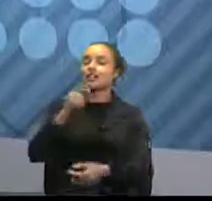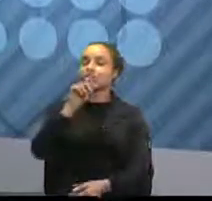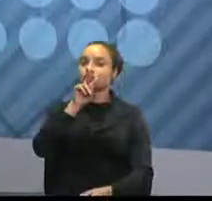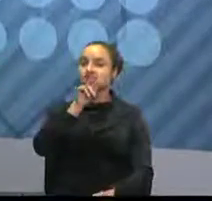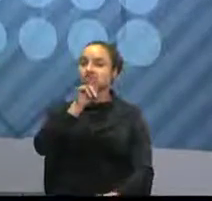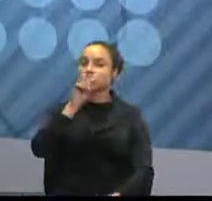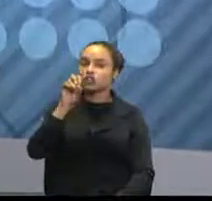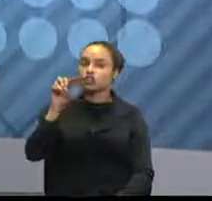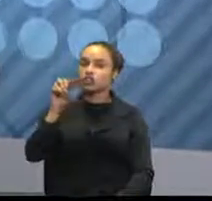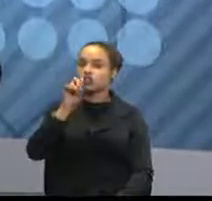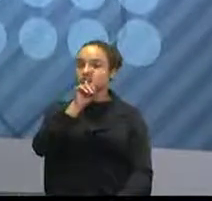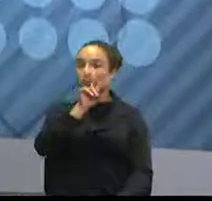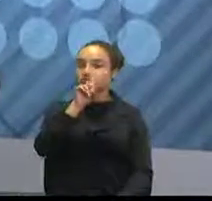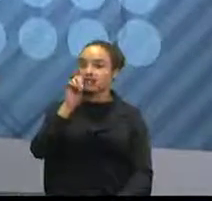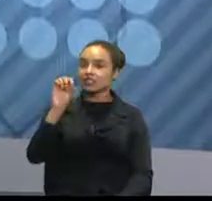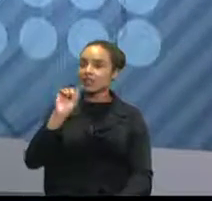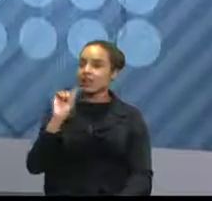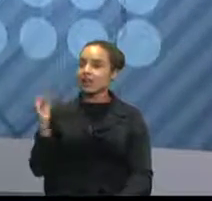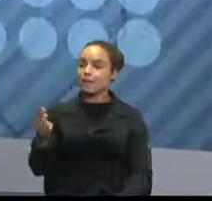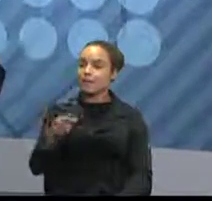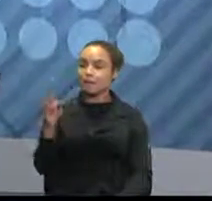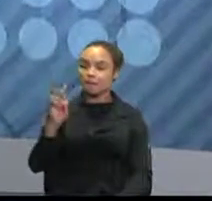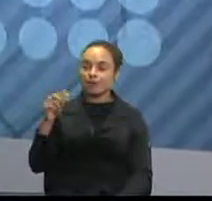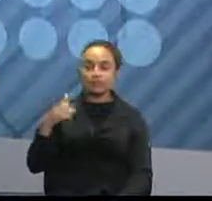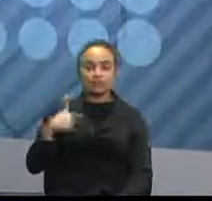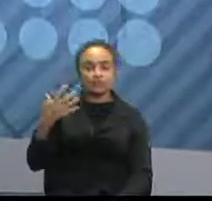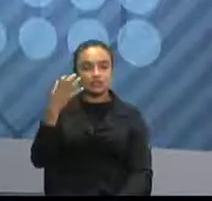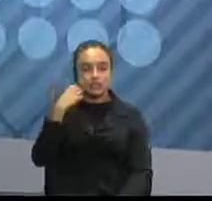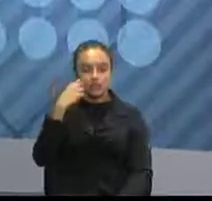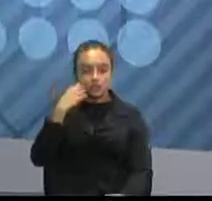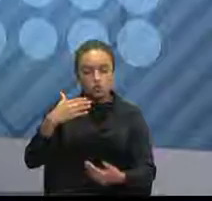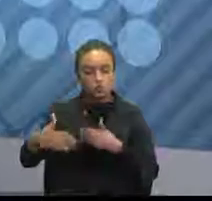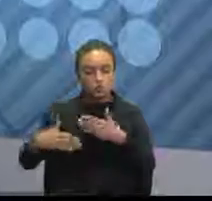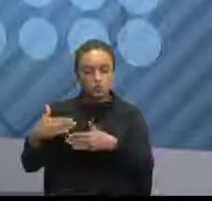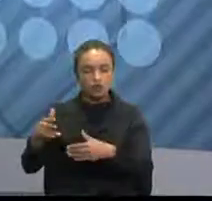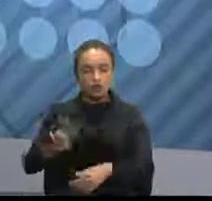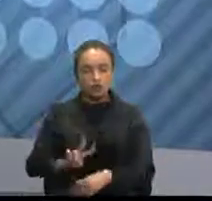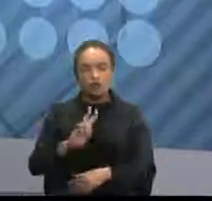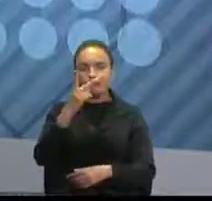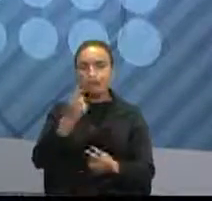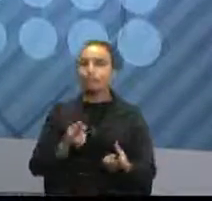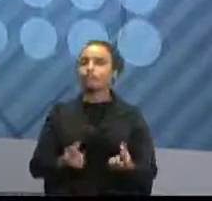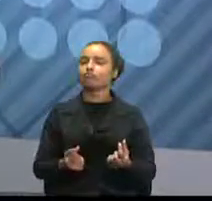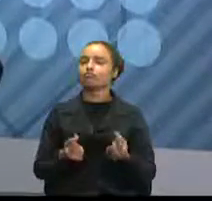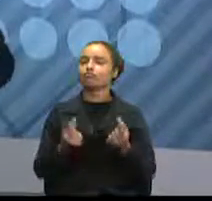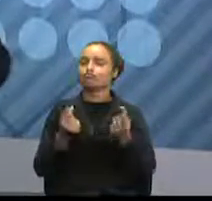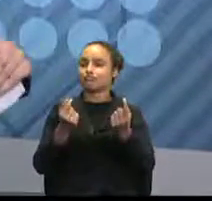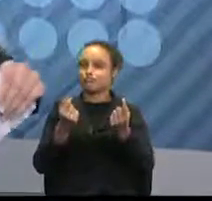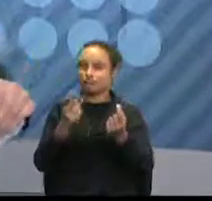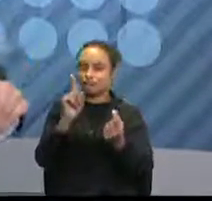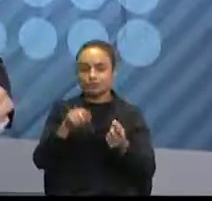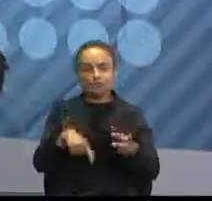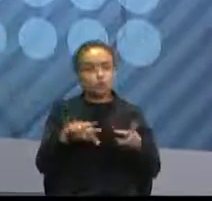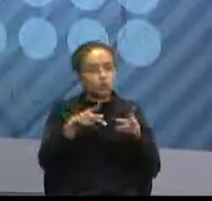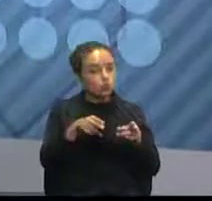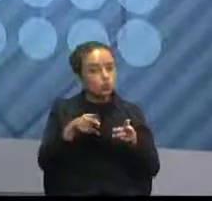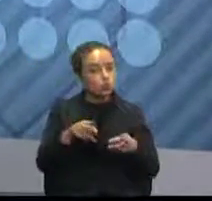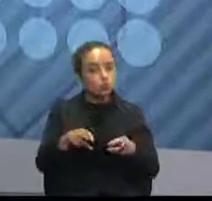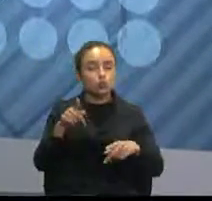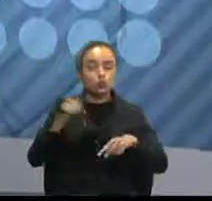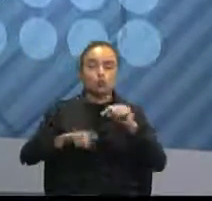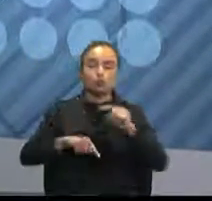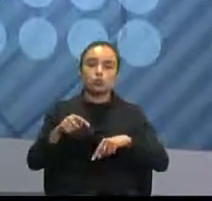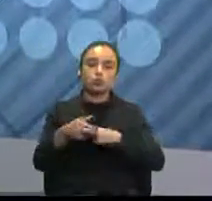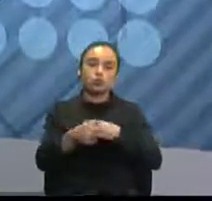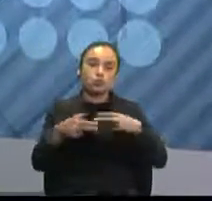receber 210 mil e vou sair no lucro porque eu sei que vai valorizar aquele imóvel basicamente é a mesma coisa no mercado de